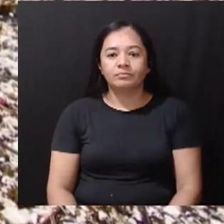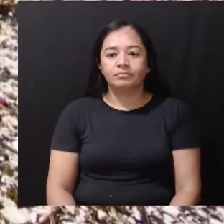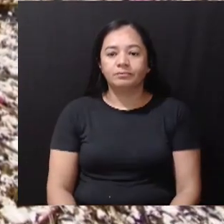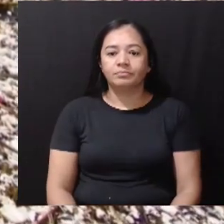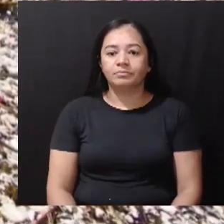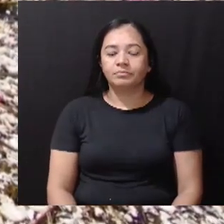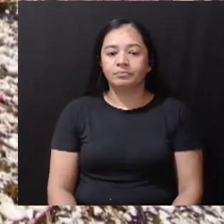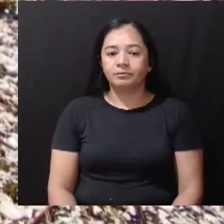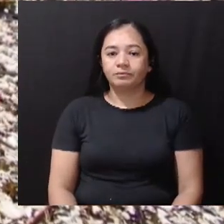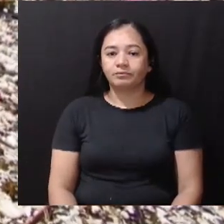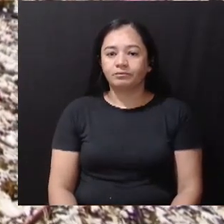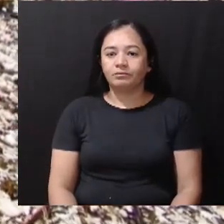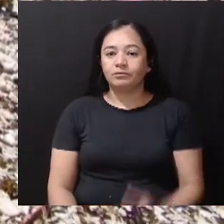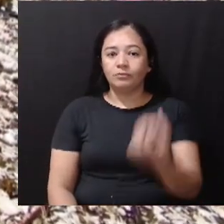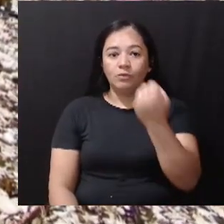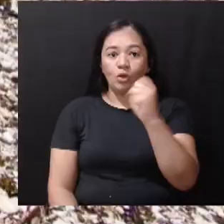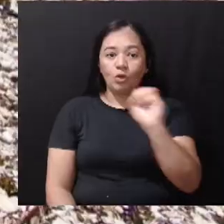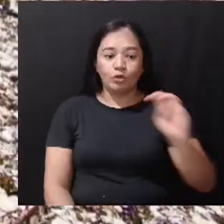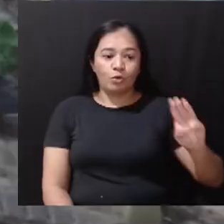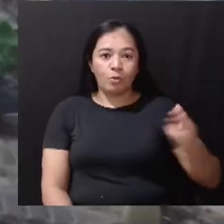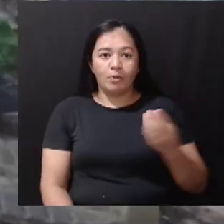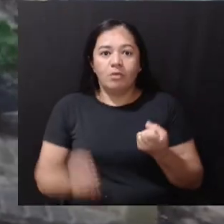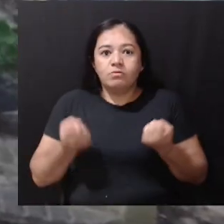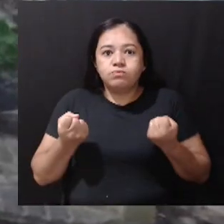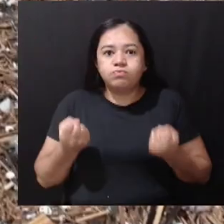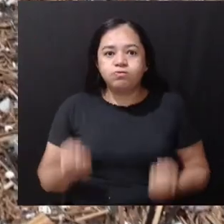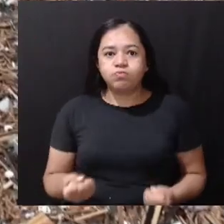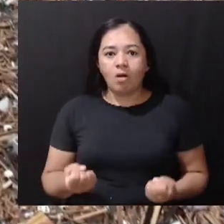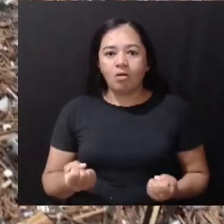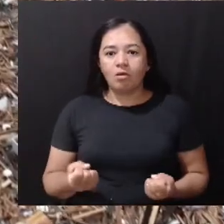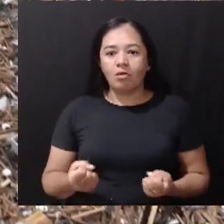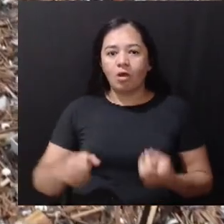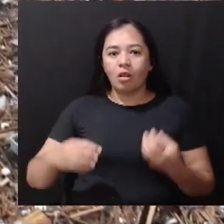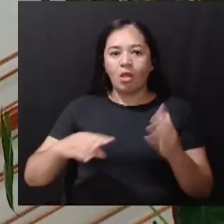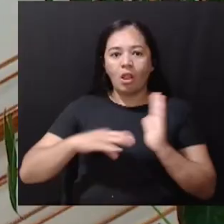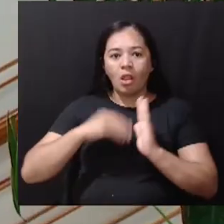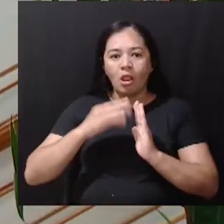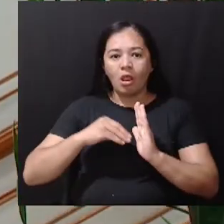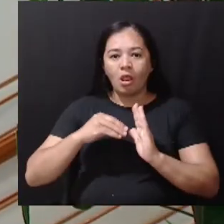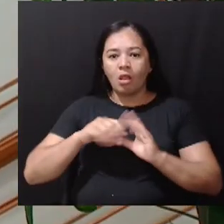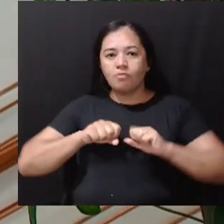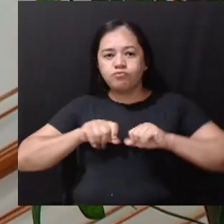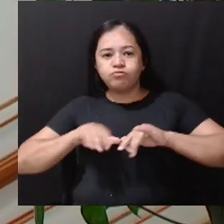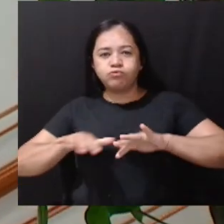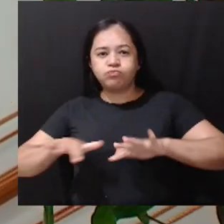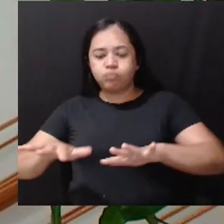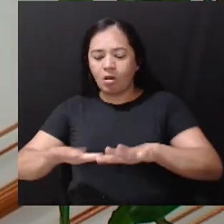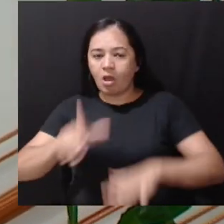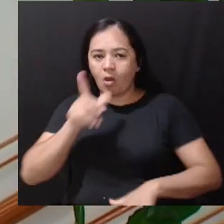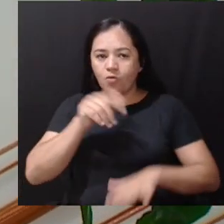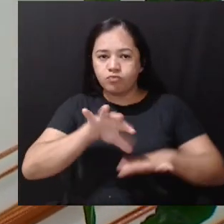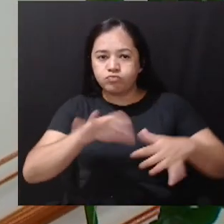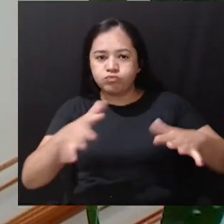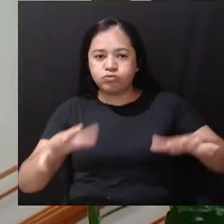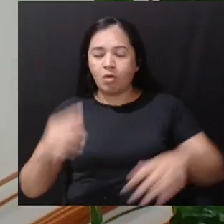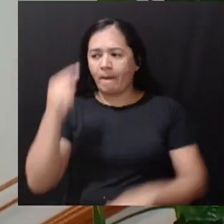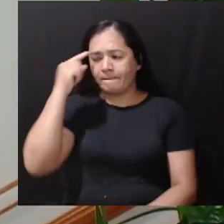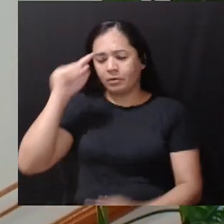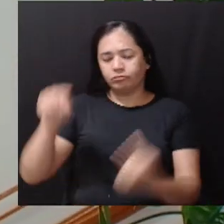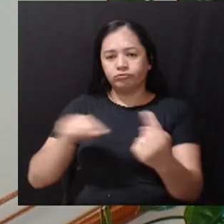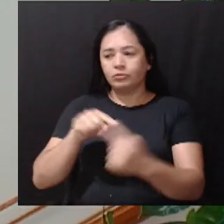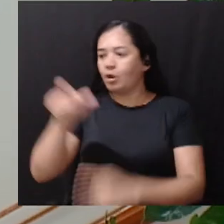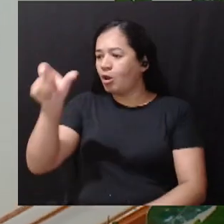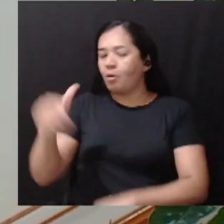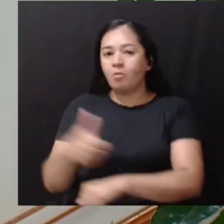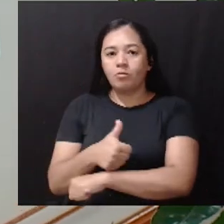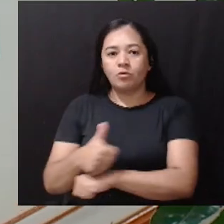Cerca de 8 milhões de toneladas de resíduos plásticos escapam para os oceanos. Pensando nisso, cientistas do